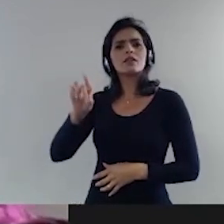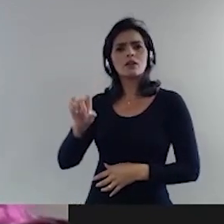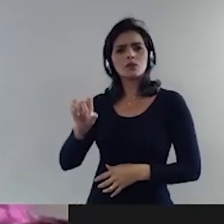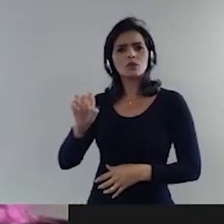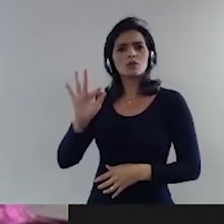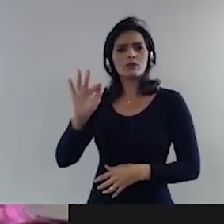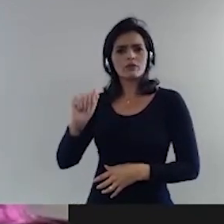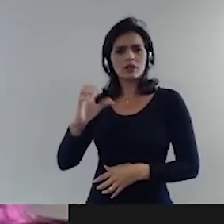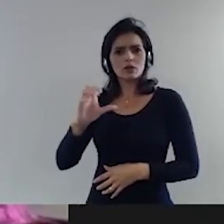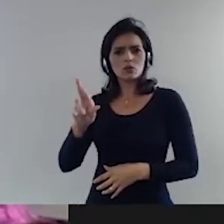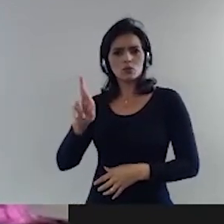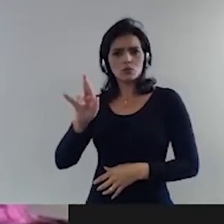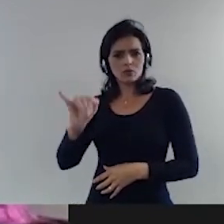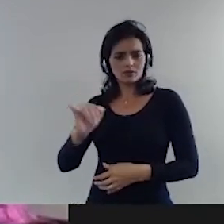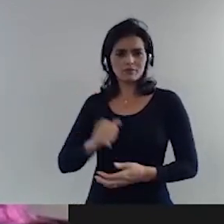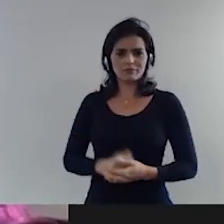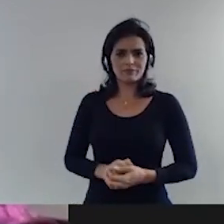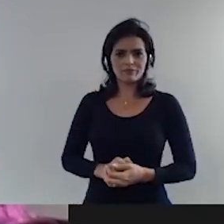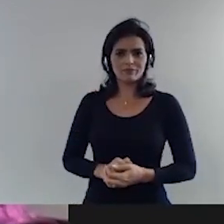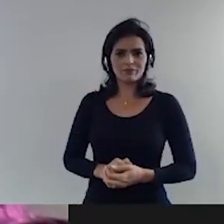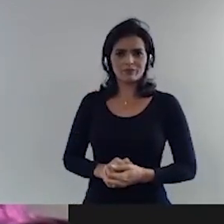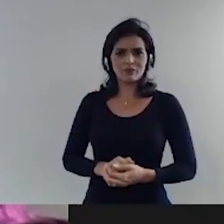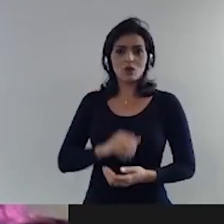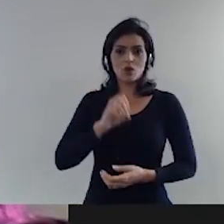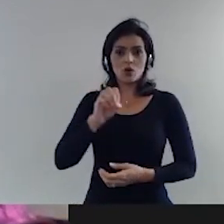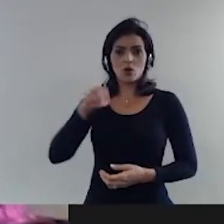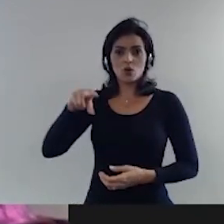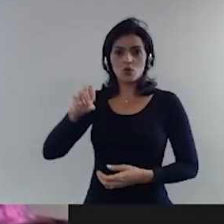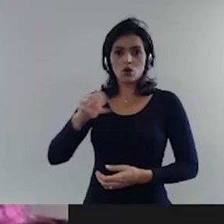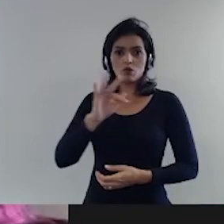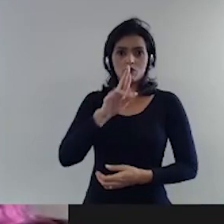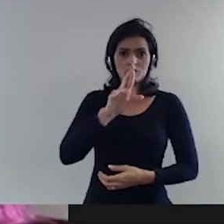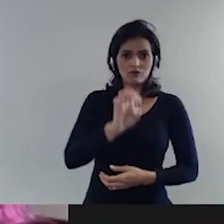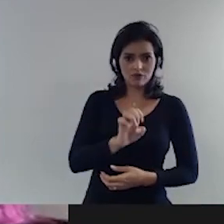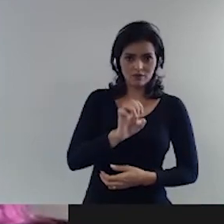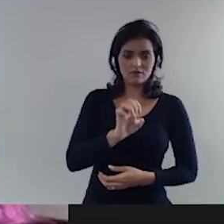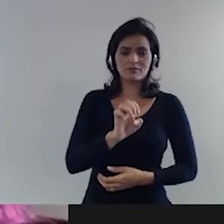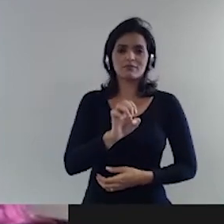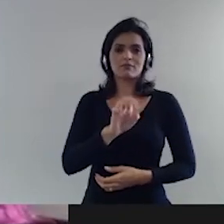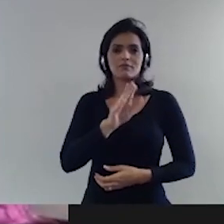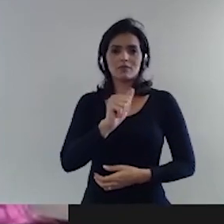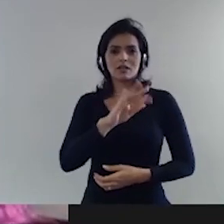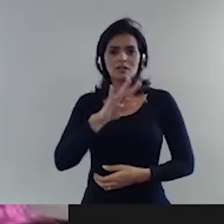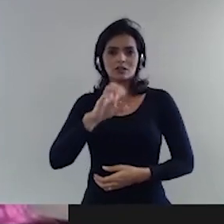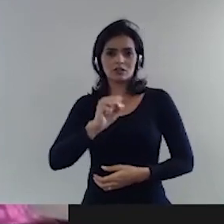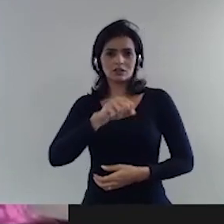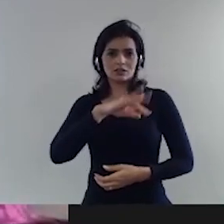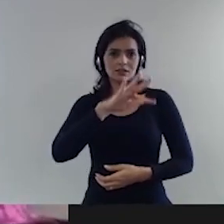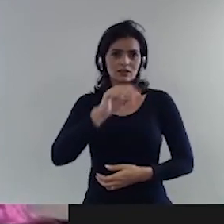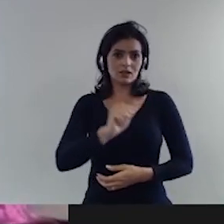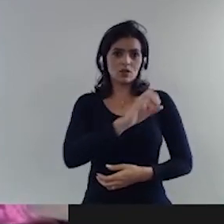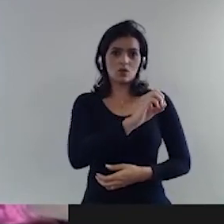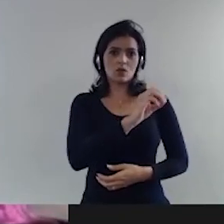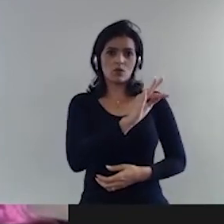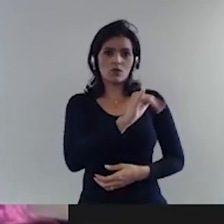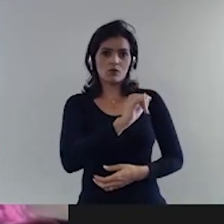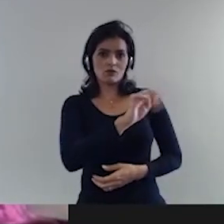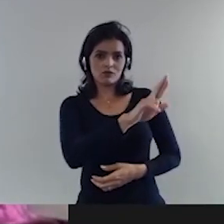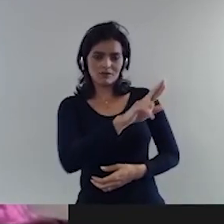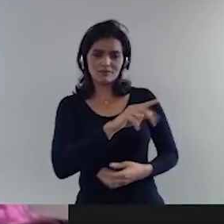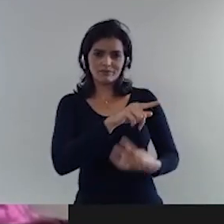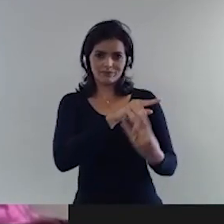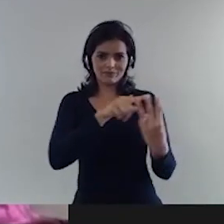Facuri Escaffi, Onofre Batista Alves Júnior, Ofir Cavalcante